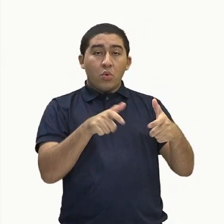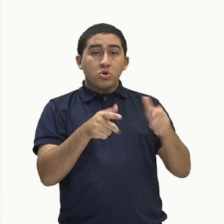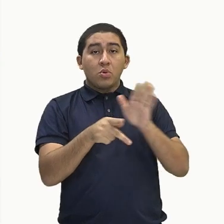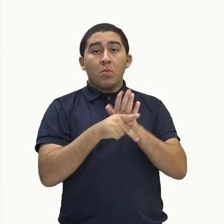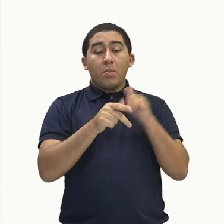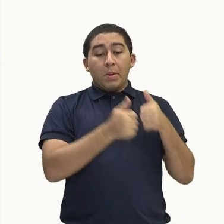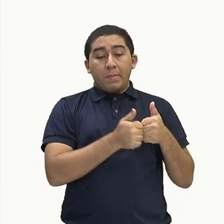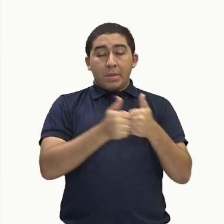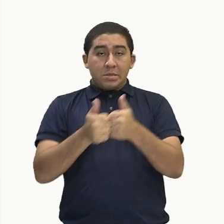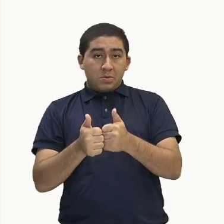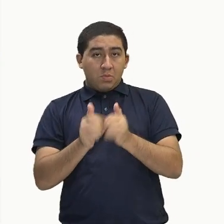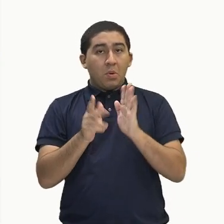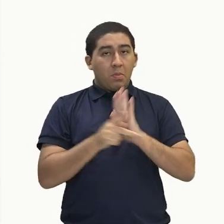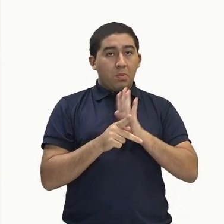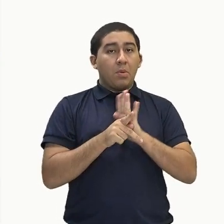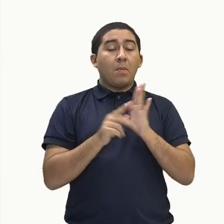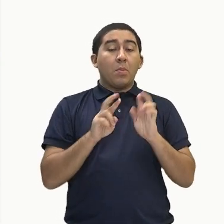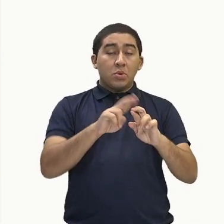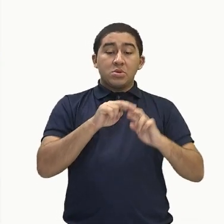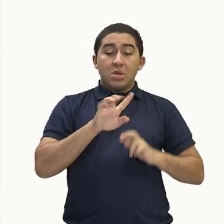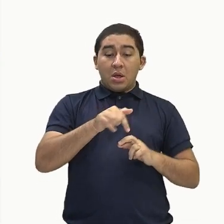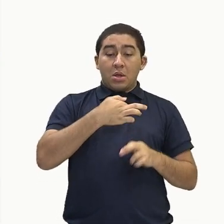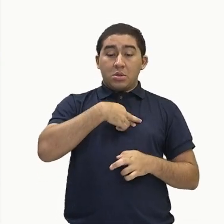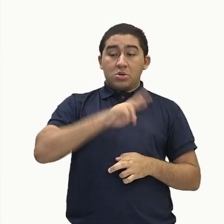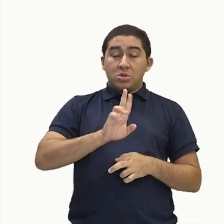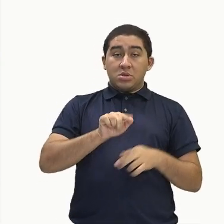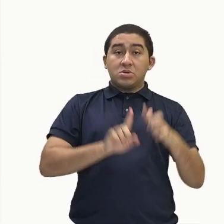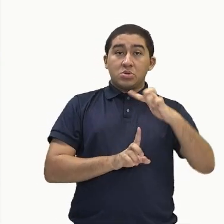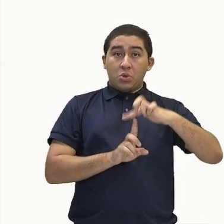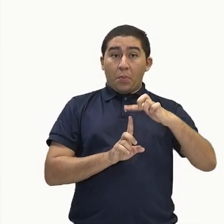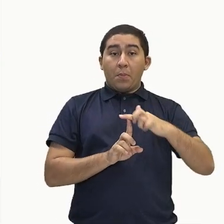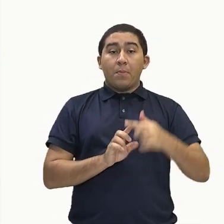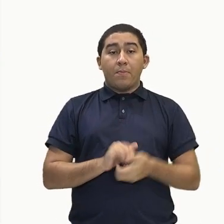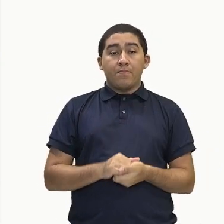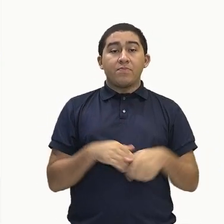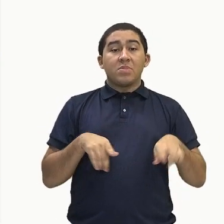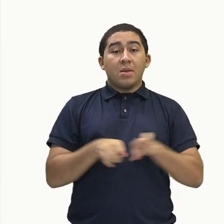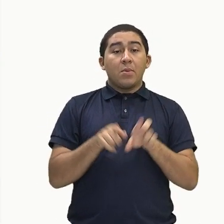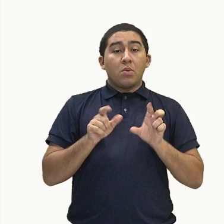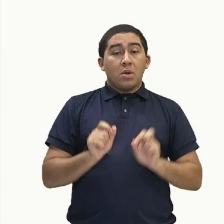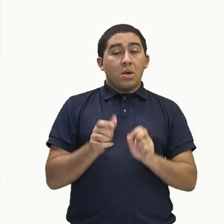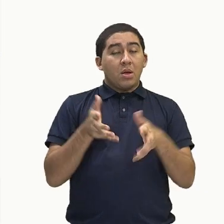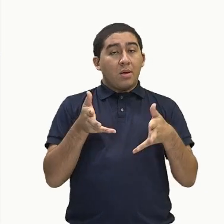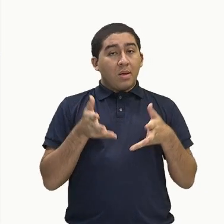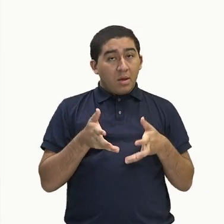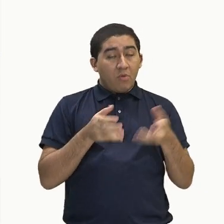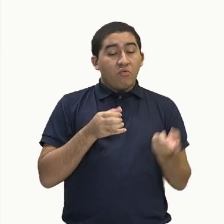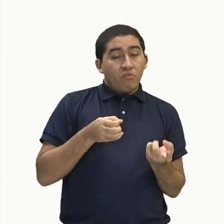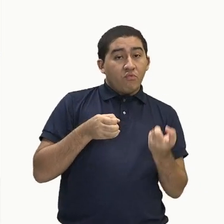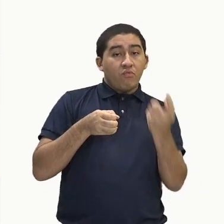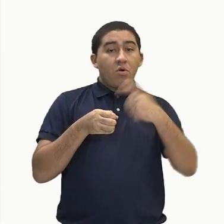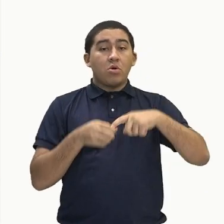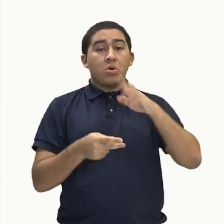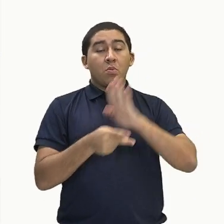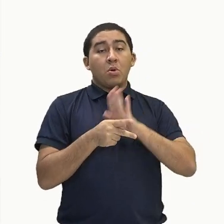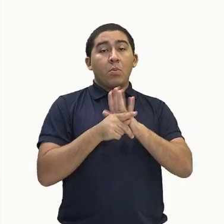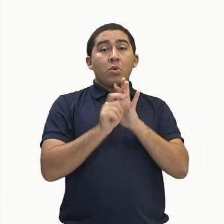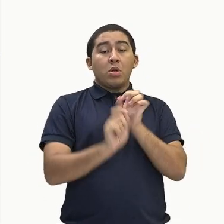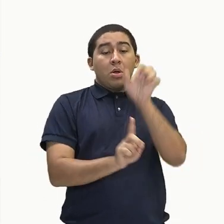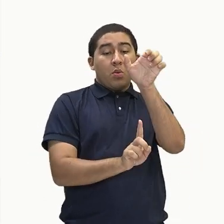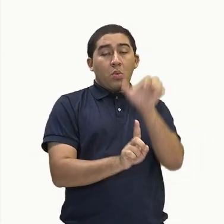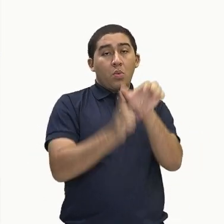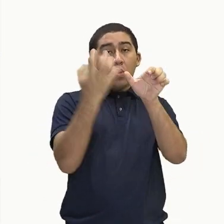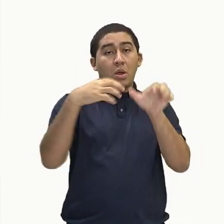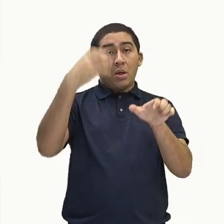messianismo, por isso que ela é messiânica, com retorno ao modelo monárquico, com a figura ali